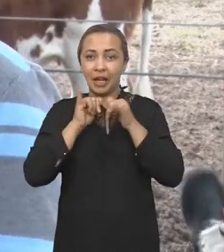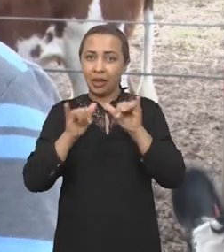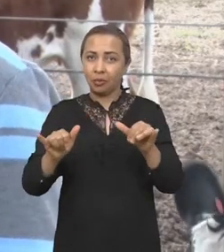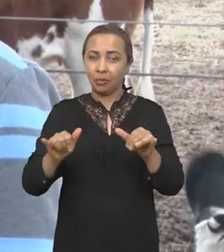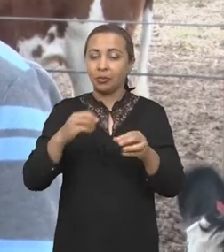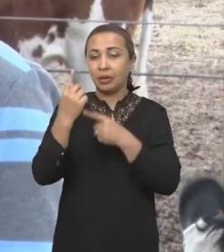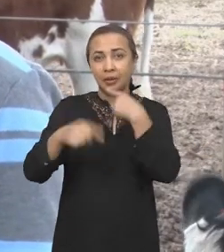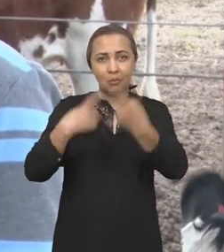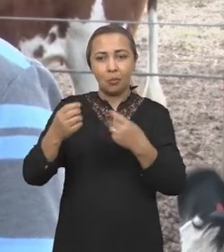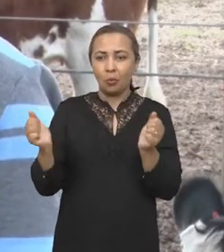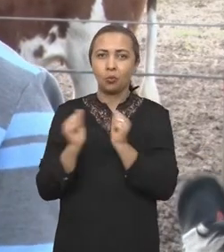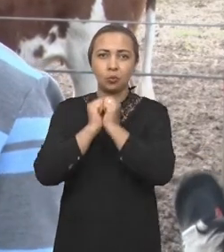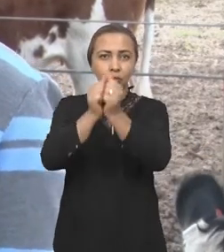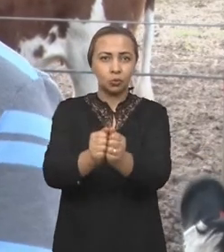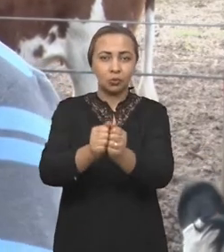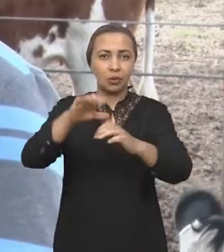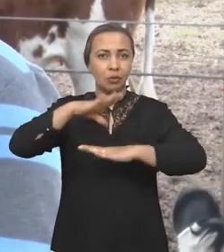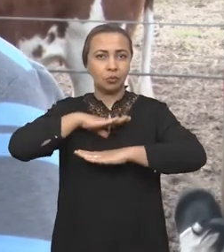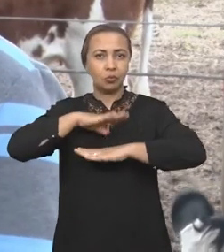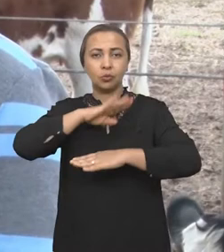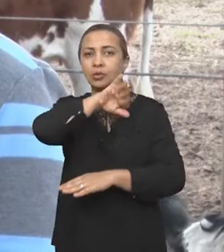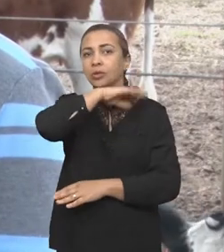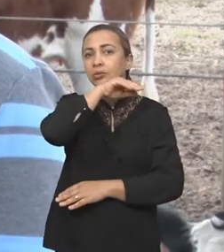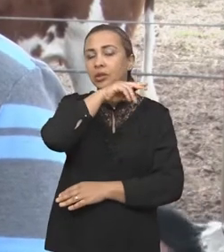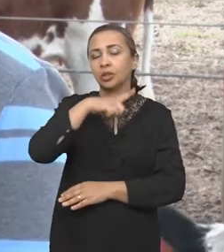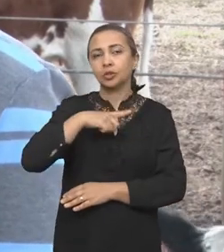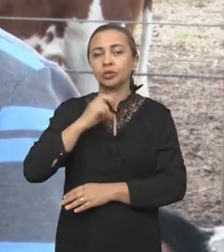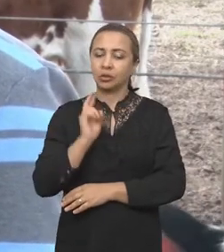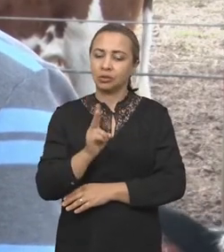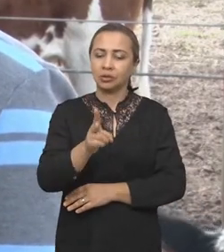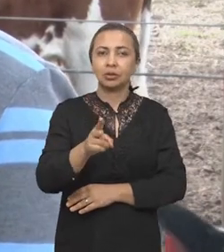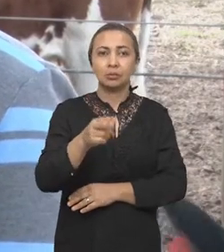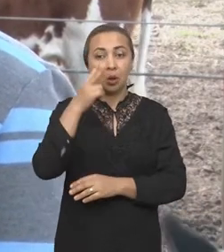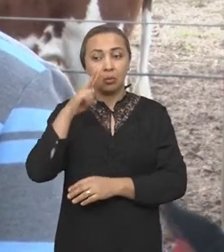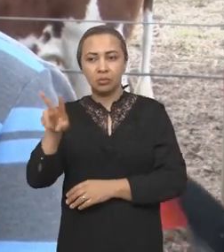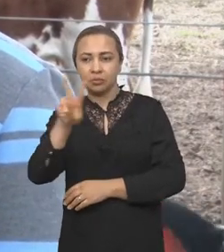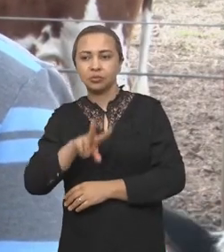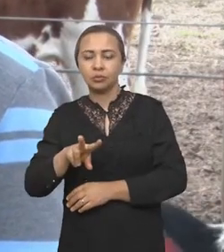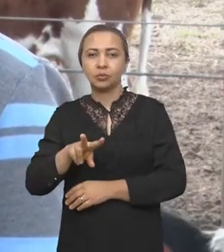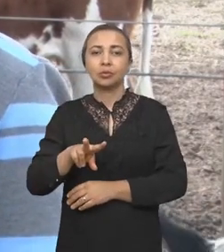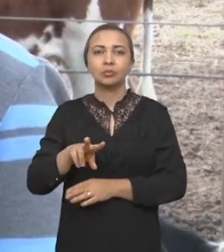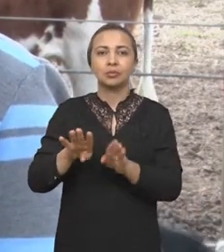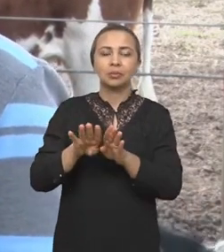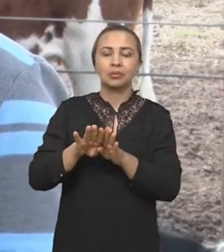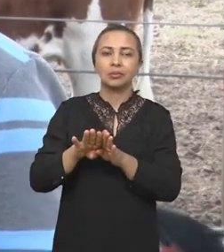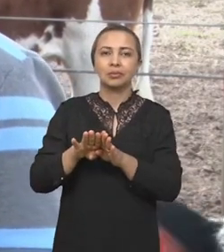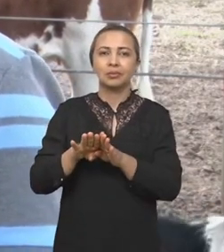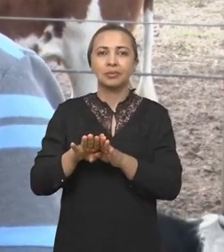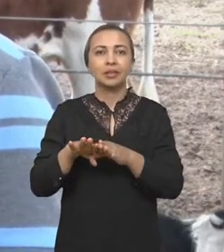justamente juntar essas duas, esse comportamento que a gente tinha de forma contínua com a observação visual, que